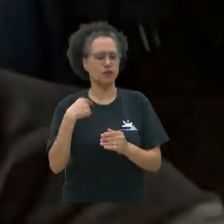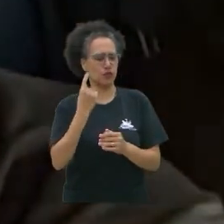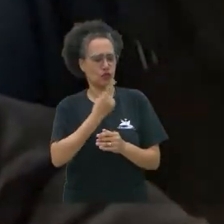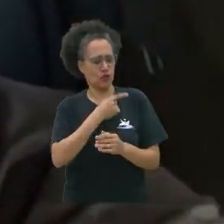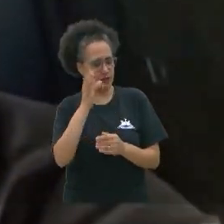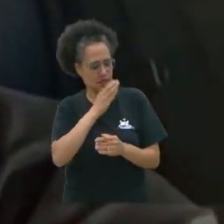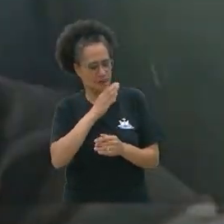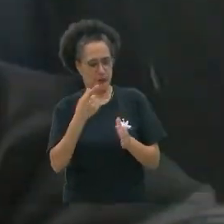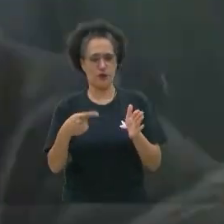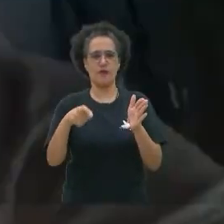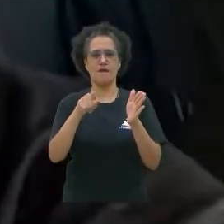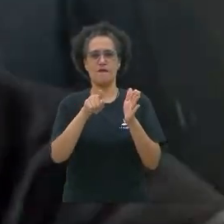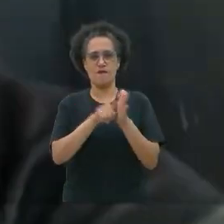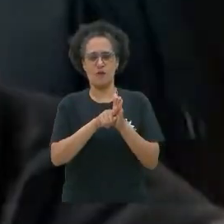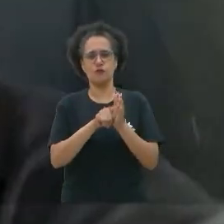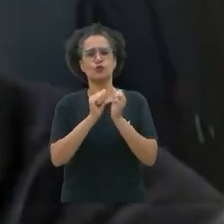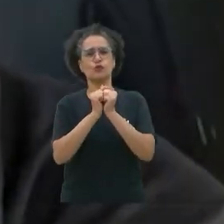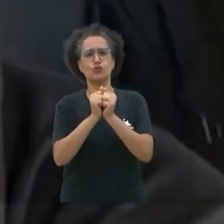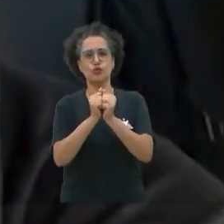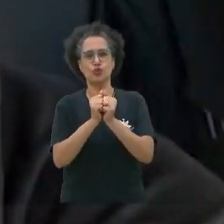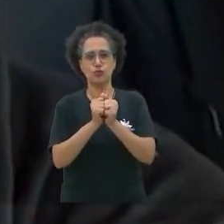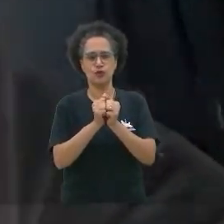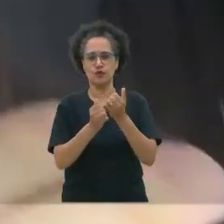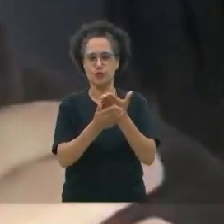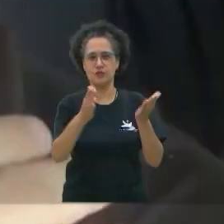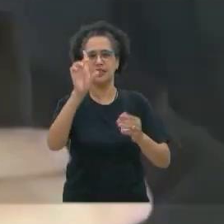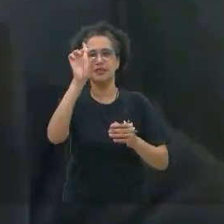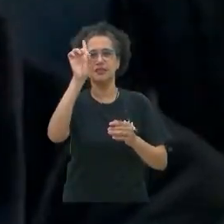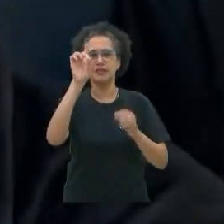estar restabelecido e aí juntos de vocês. Deus